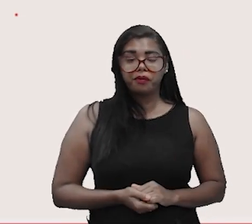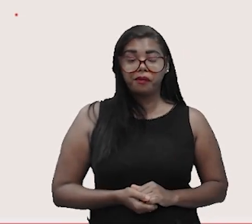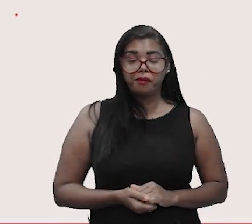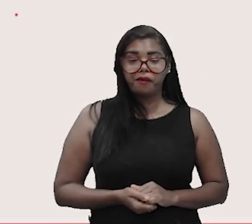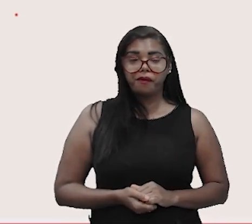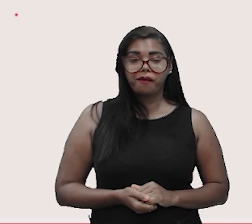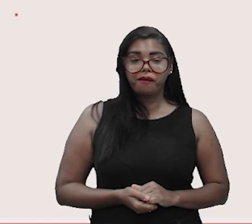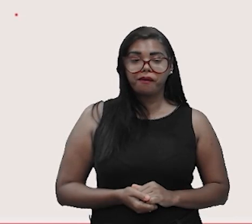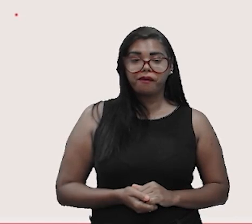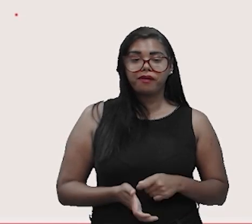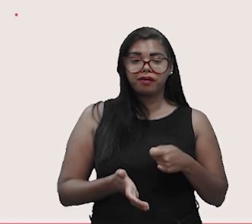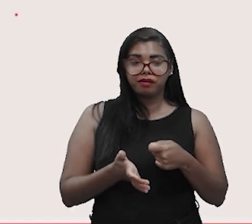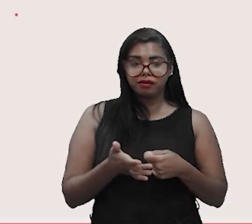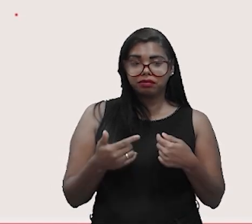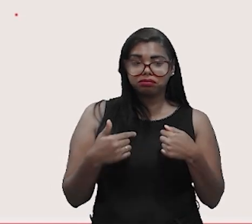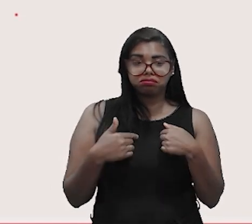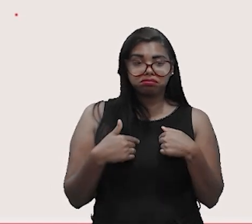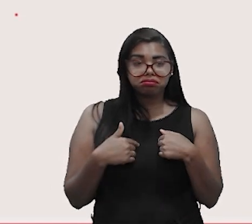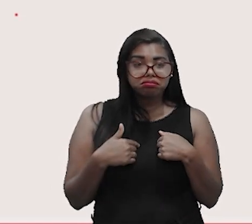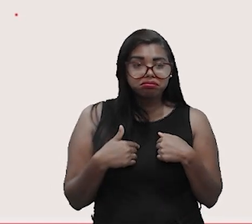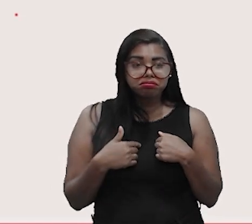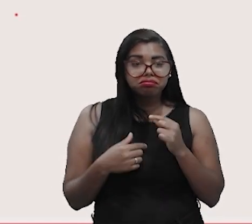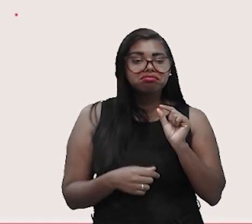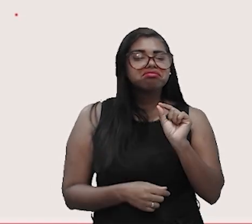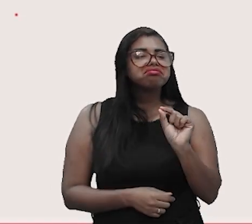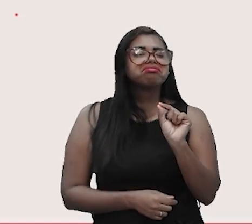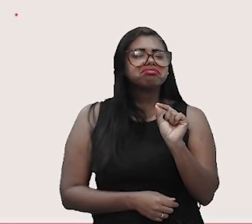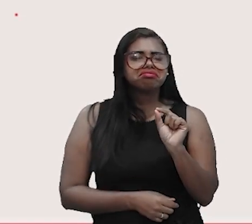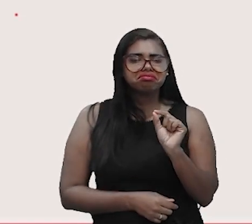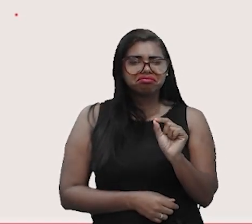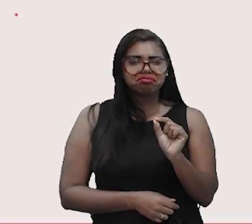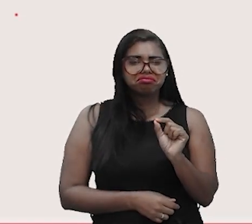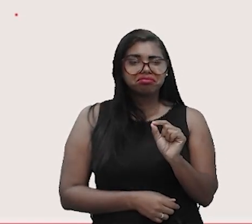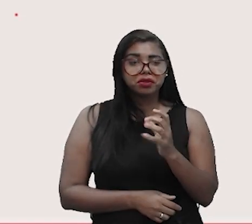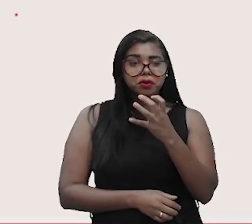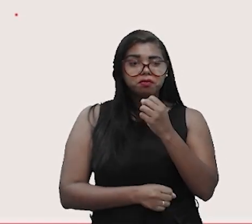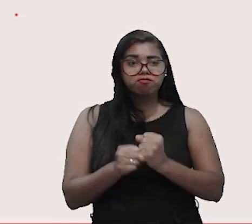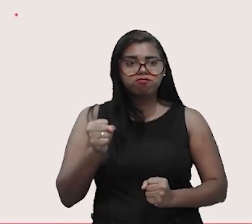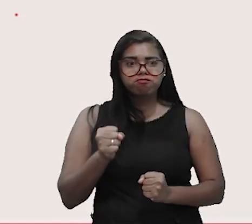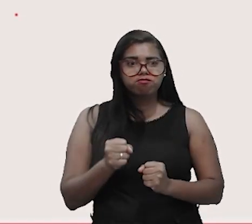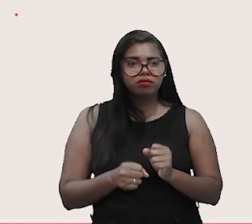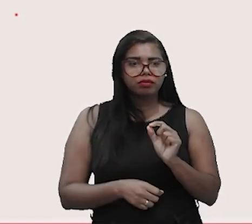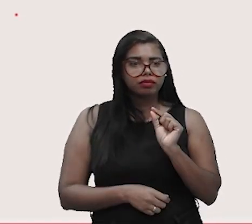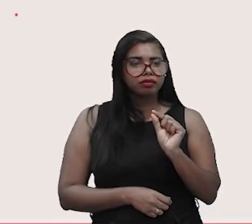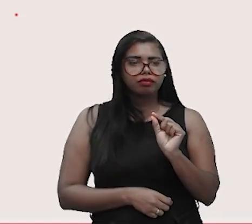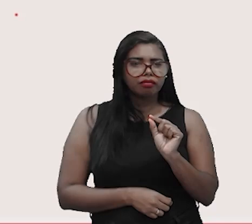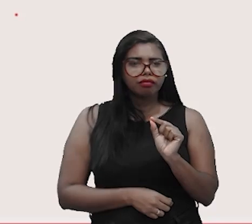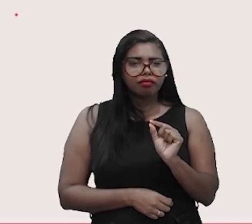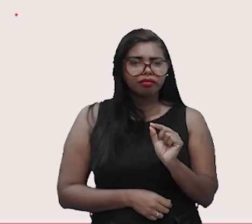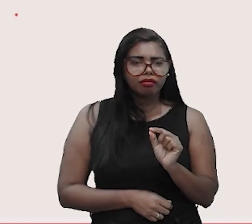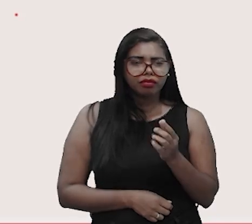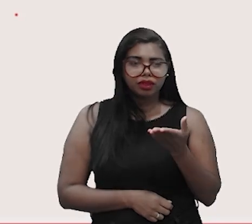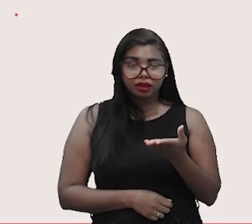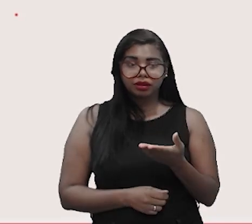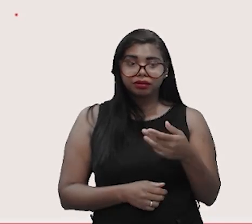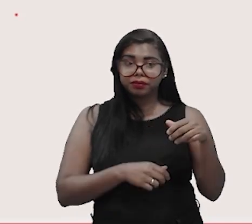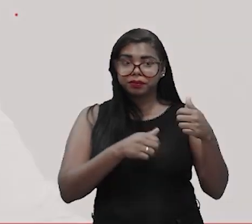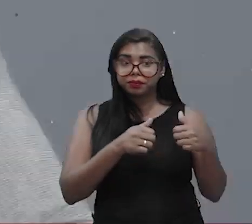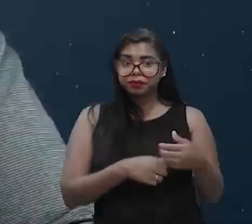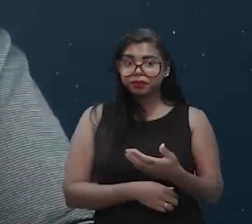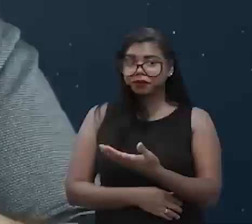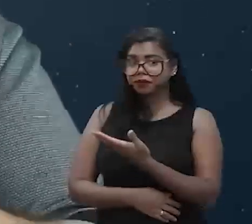correção e eu. O quê? O mato. Que mato? Se você observar, fera, vem comigo.